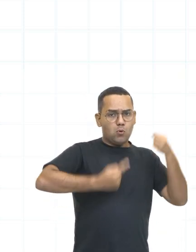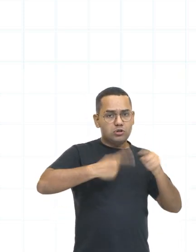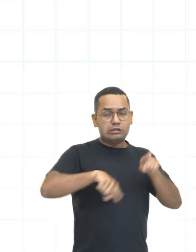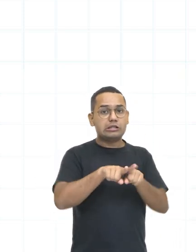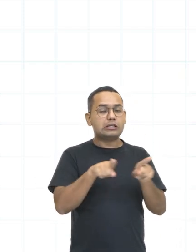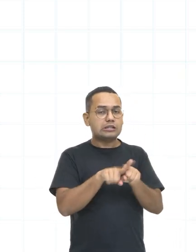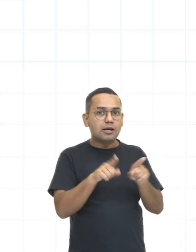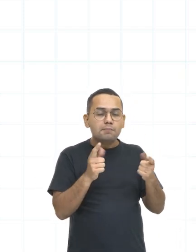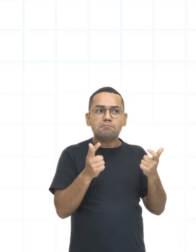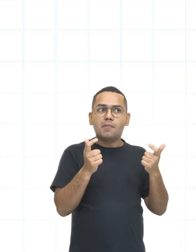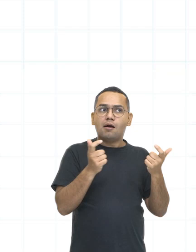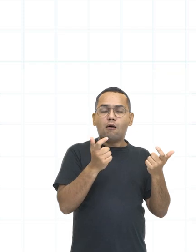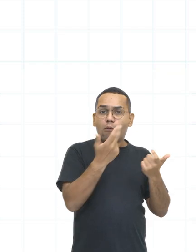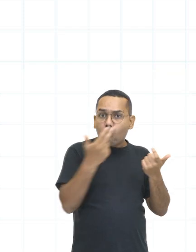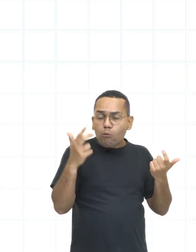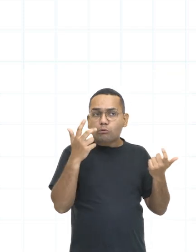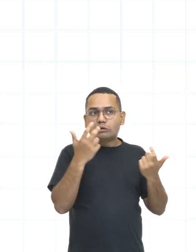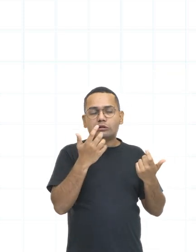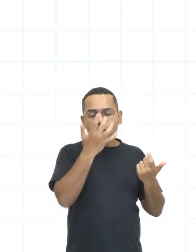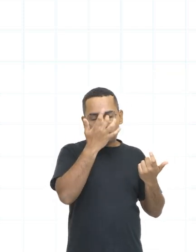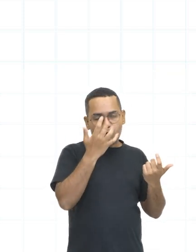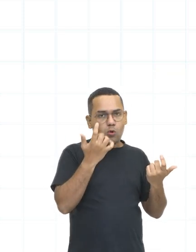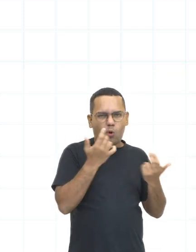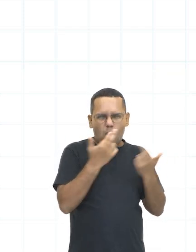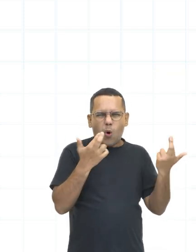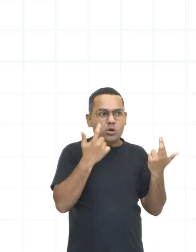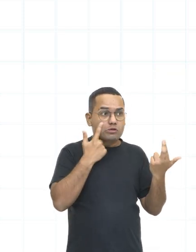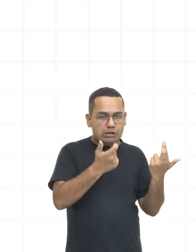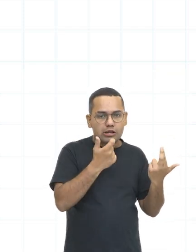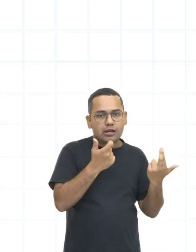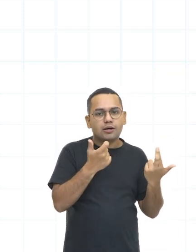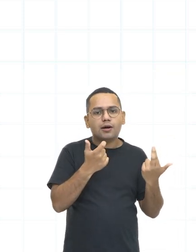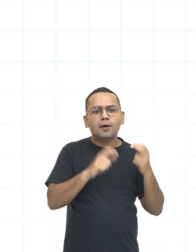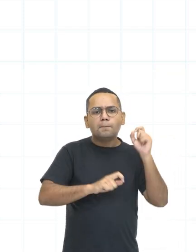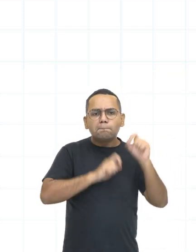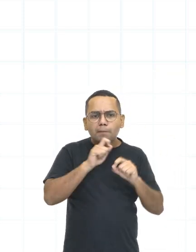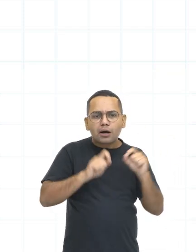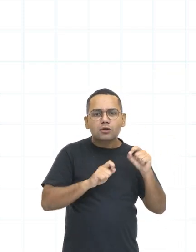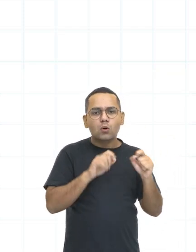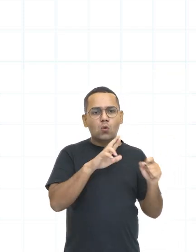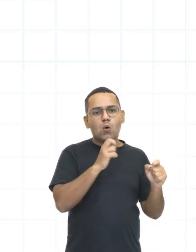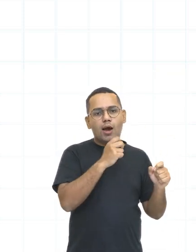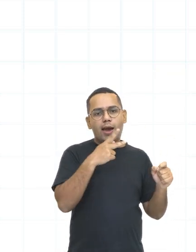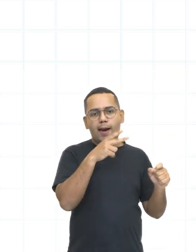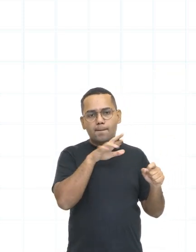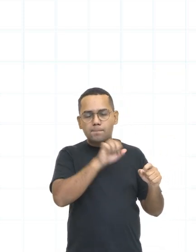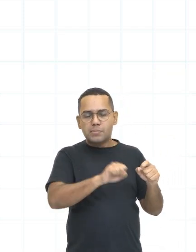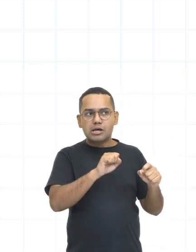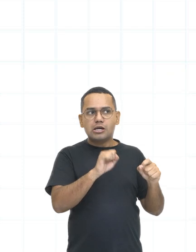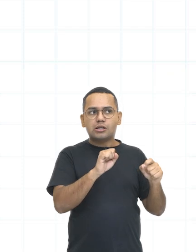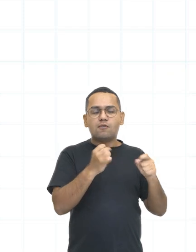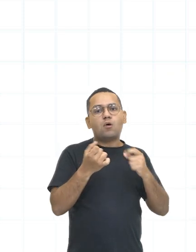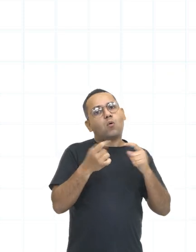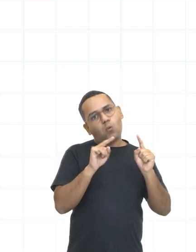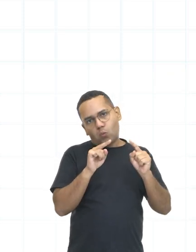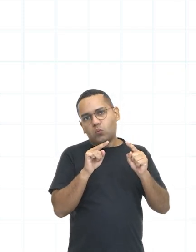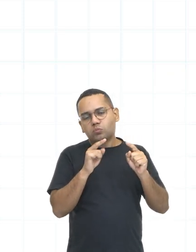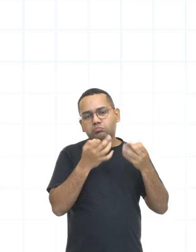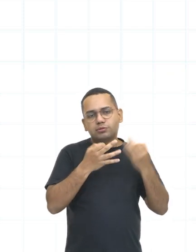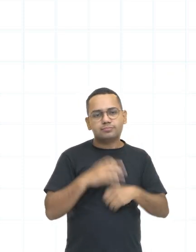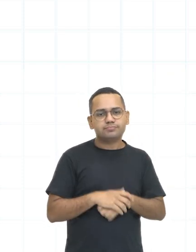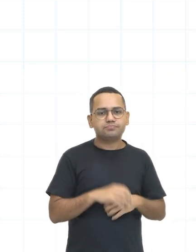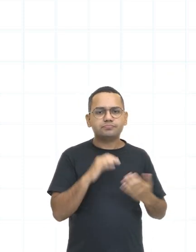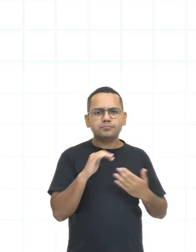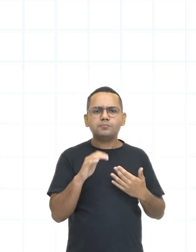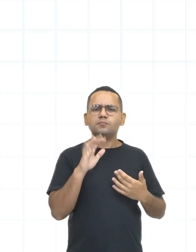até mesmo polêmicas, e há também um rapper que rebatem tais músicas expressando a sua opinião.